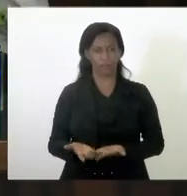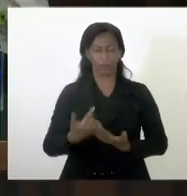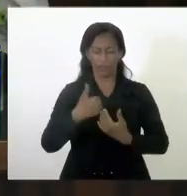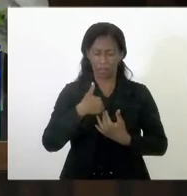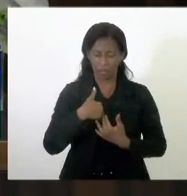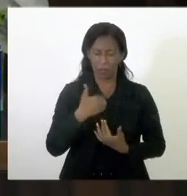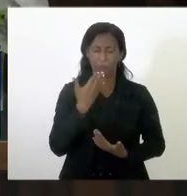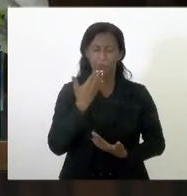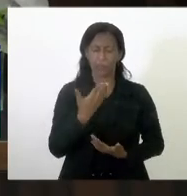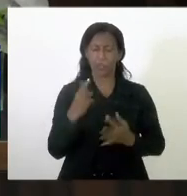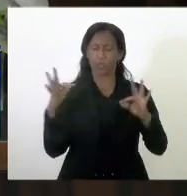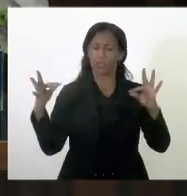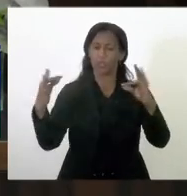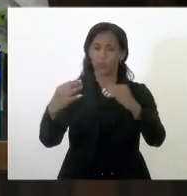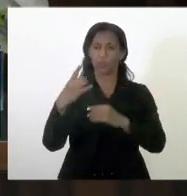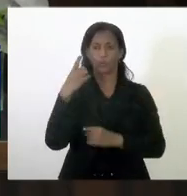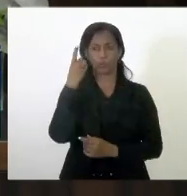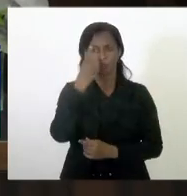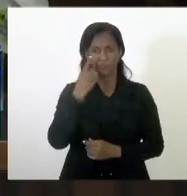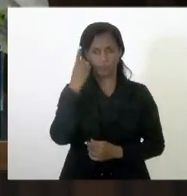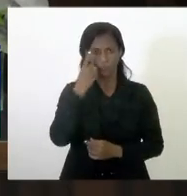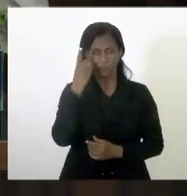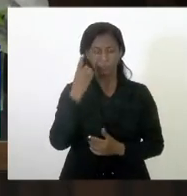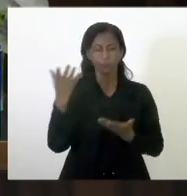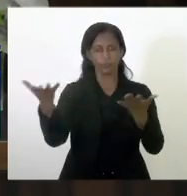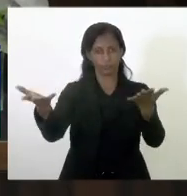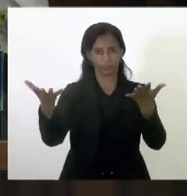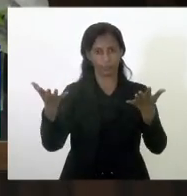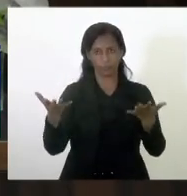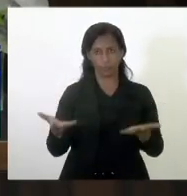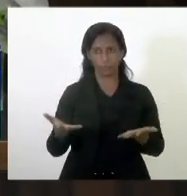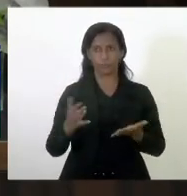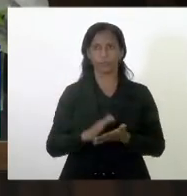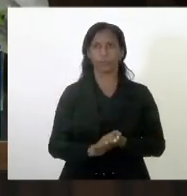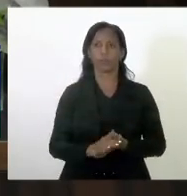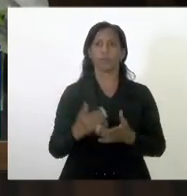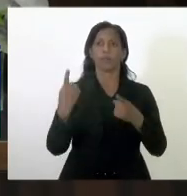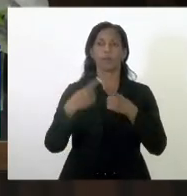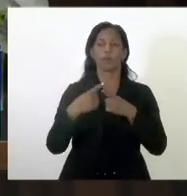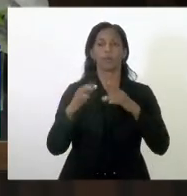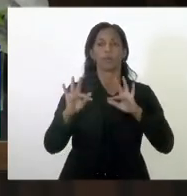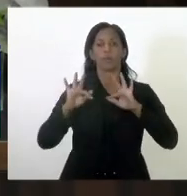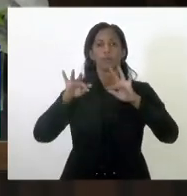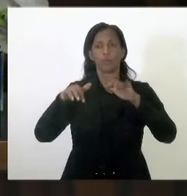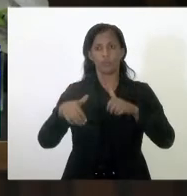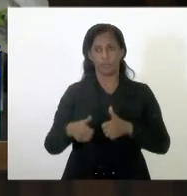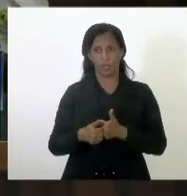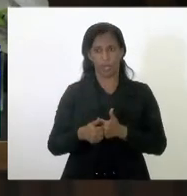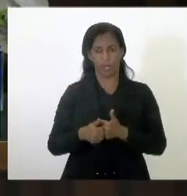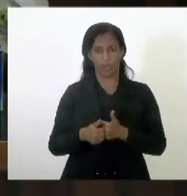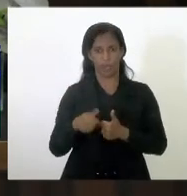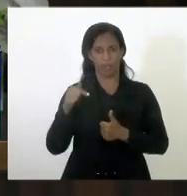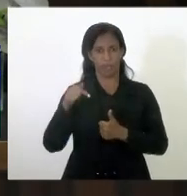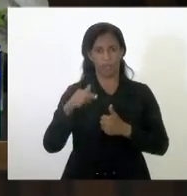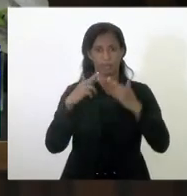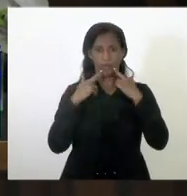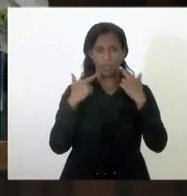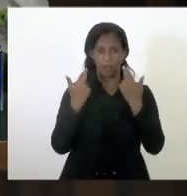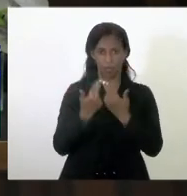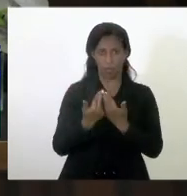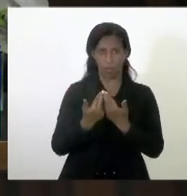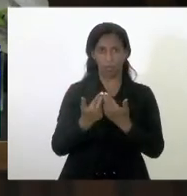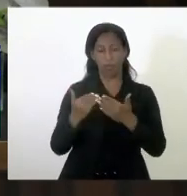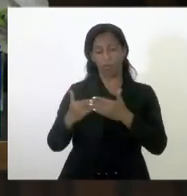pediria que os deputados parlamentares pudessem estar aqui, porque eu vou terminar essa sessão, vou começar outra e vou encerrar em